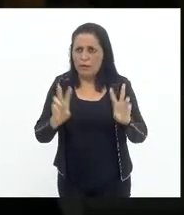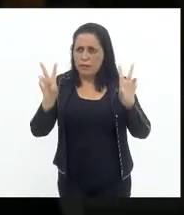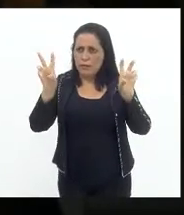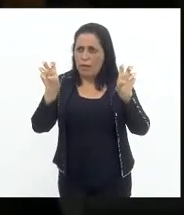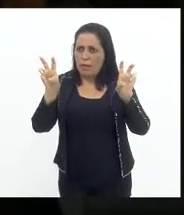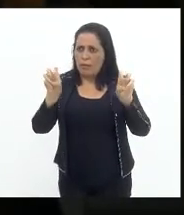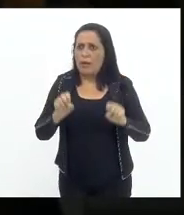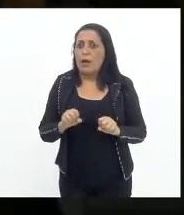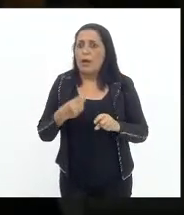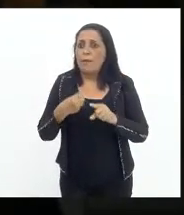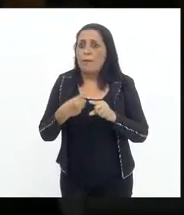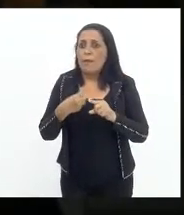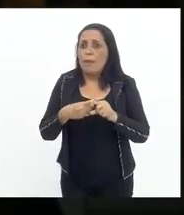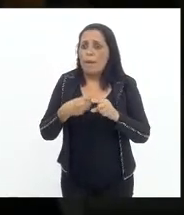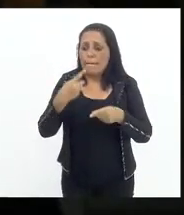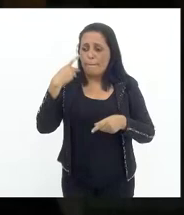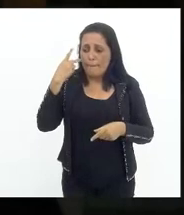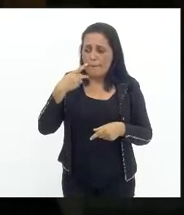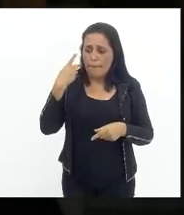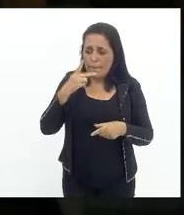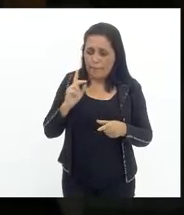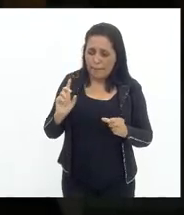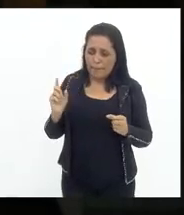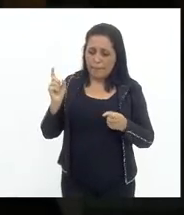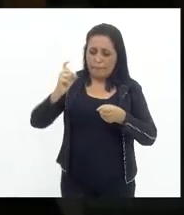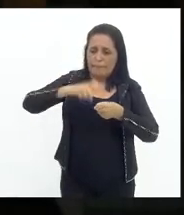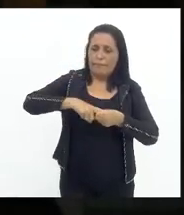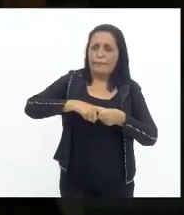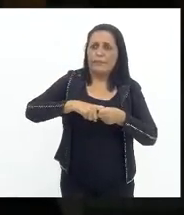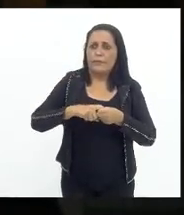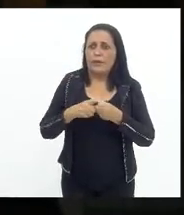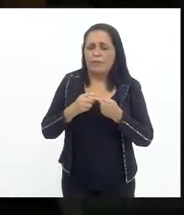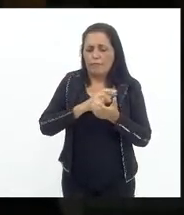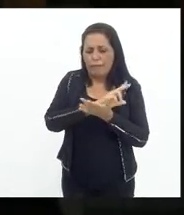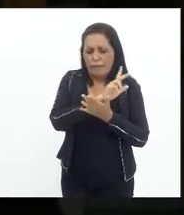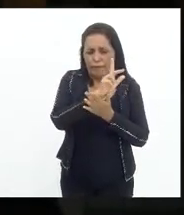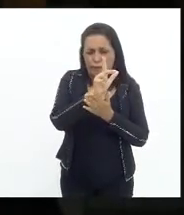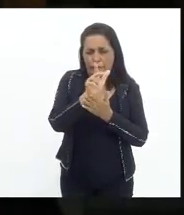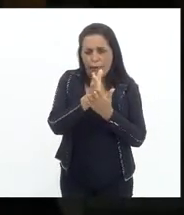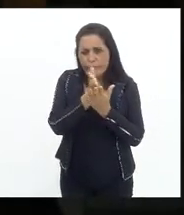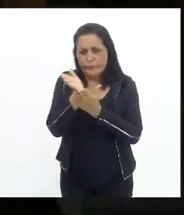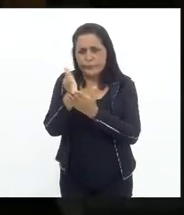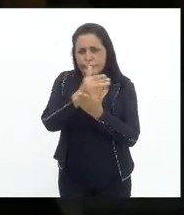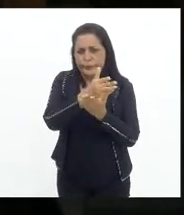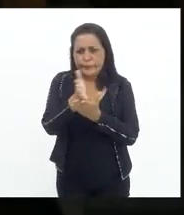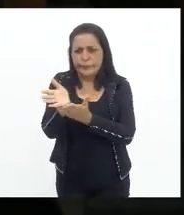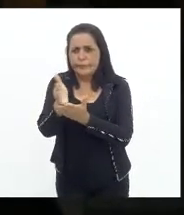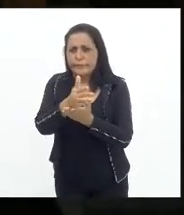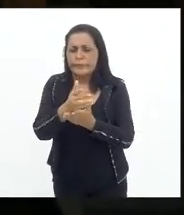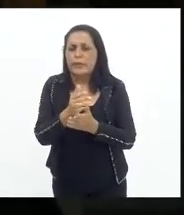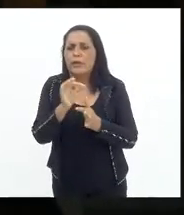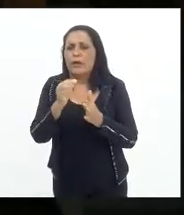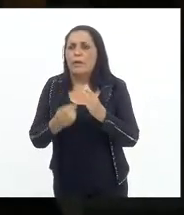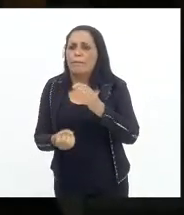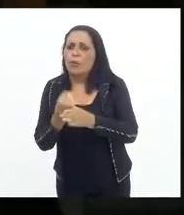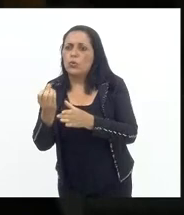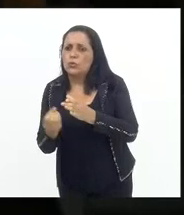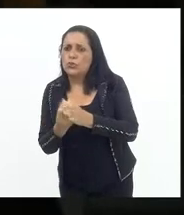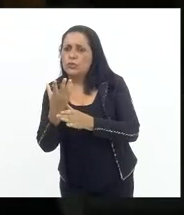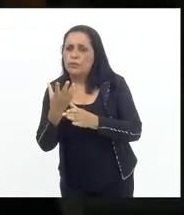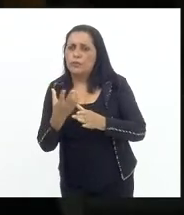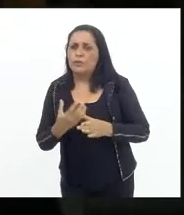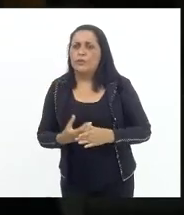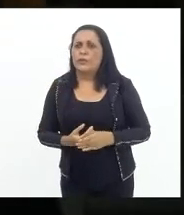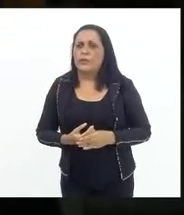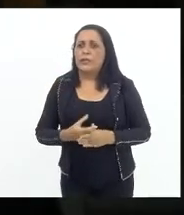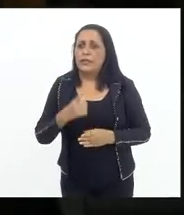essa é uma política que integra diversos segmentos produtivos. E tem um artigo